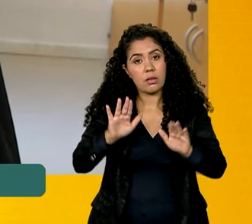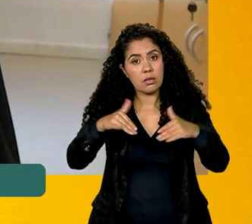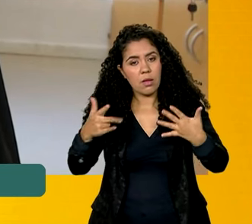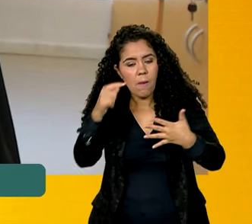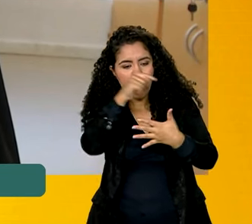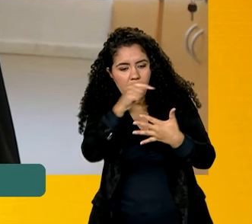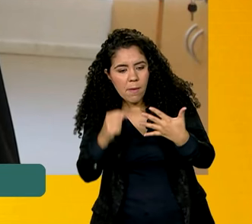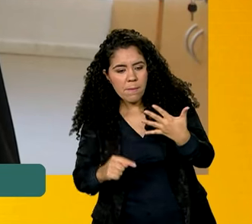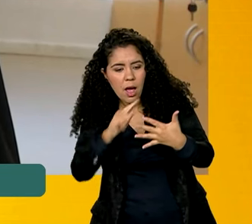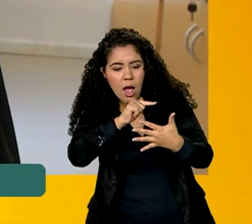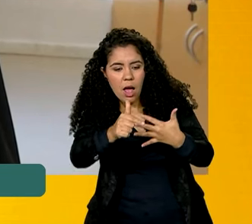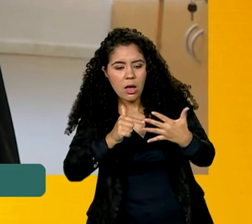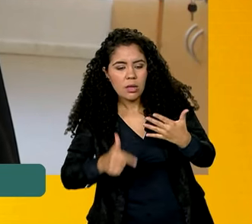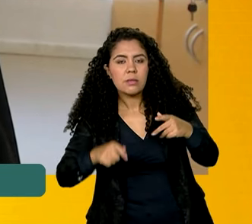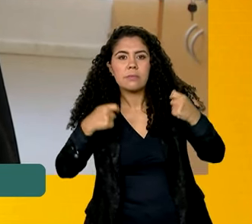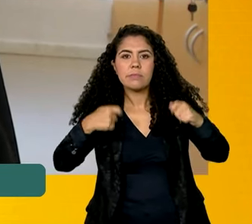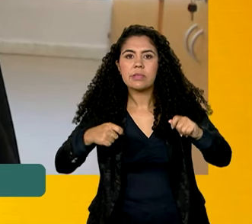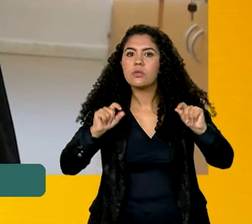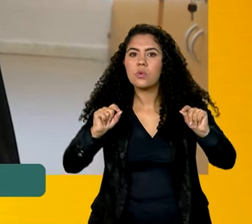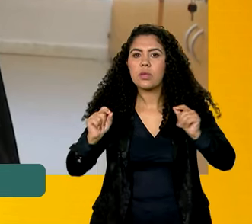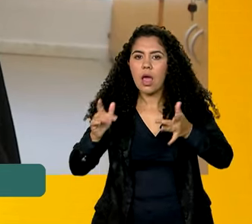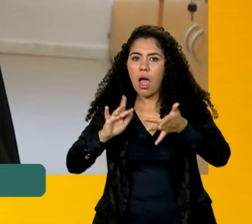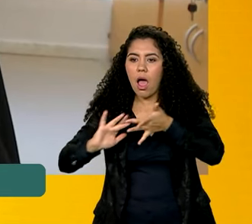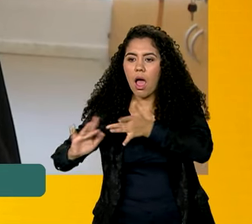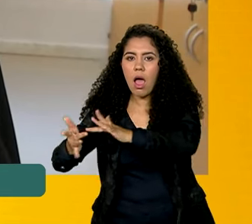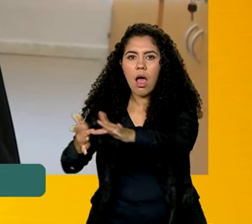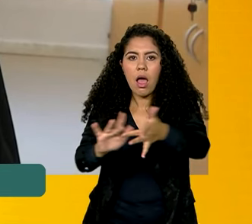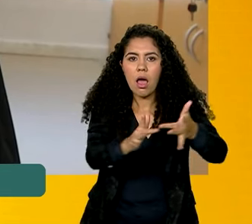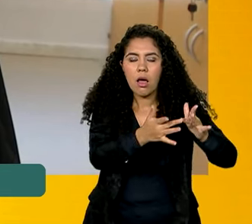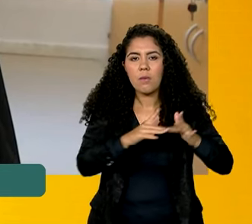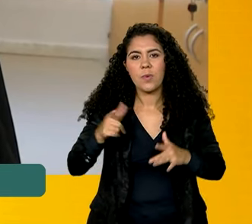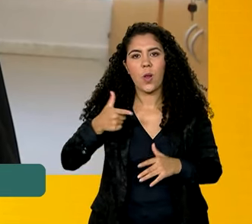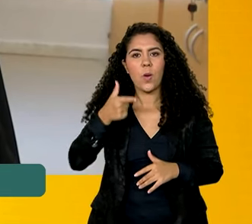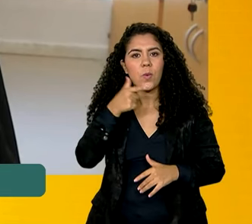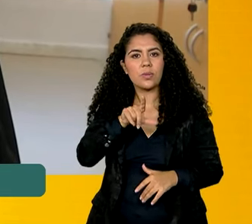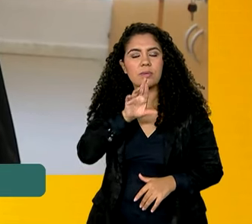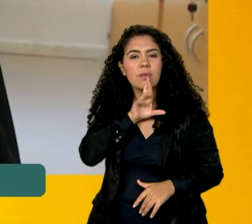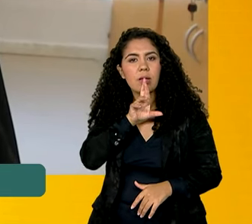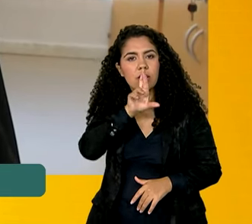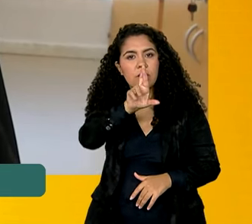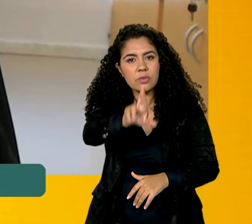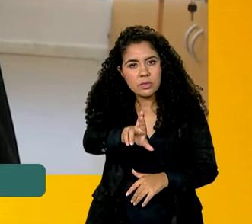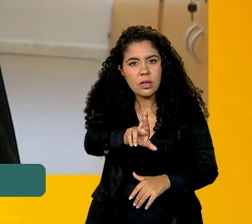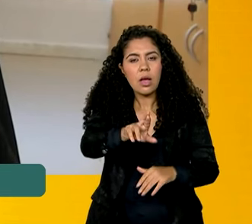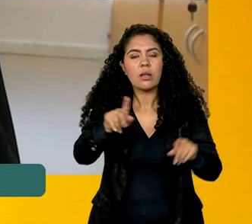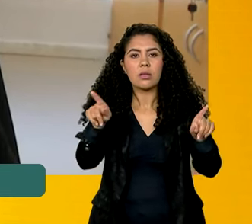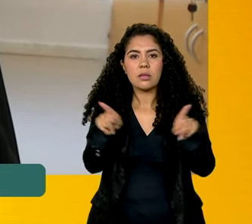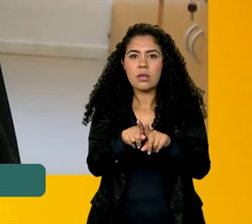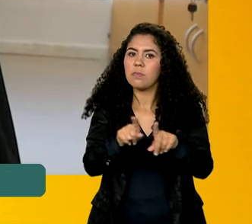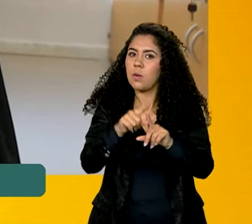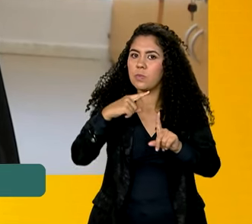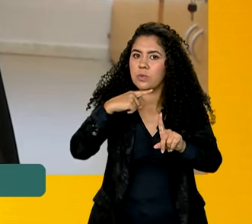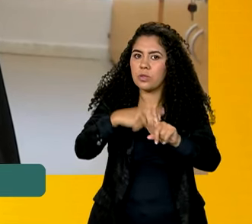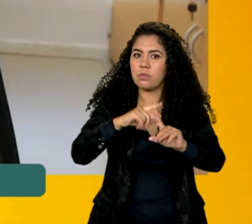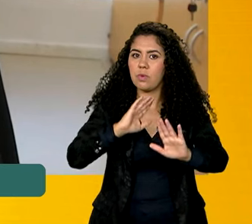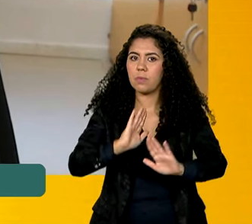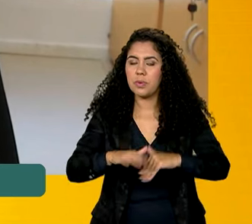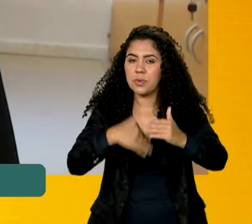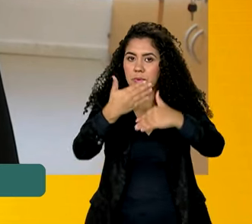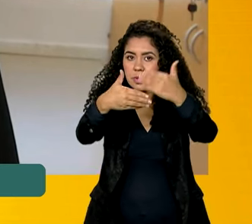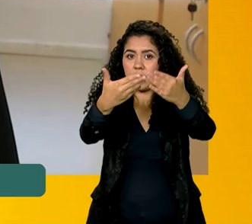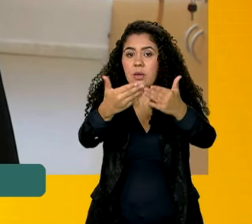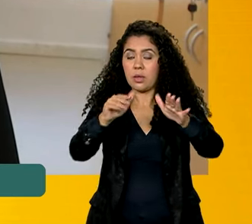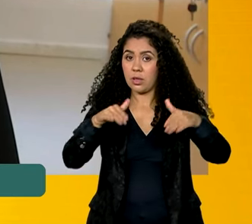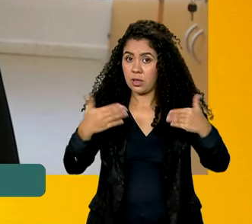iniciativas, elas precisam ser articuladas para que a gente tenha mais resultados e impacto no desenvolvimento desse território. Então, essa